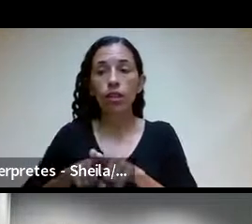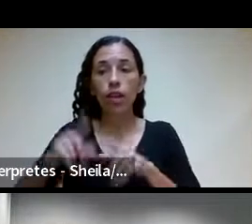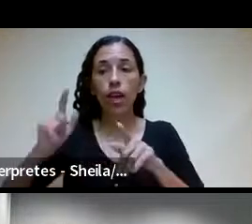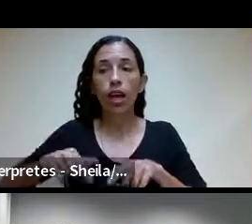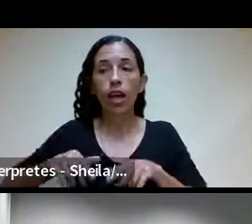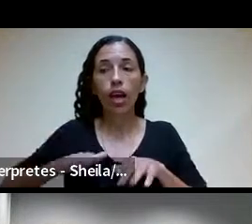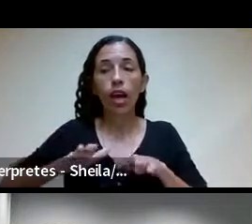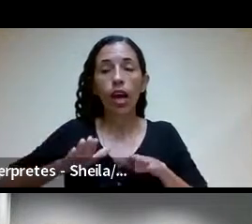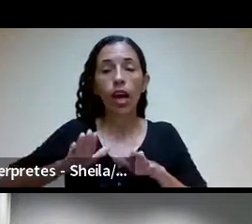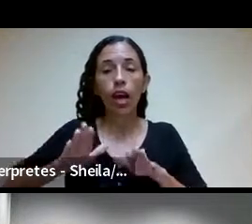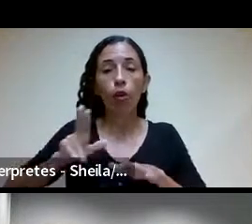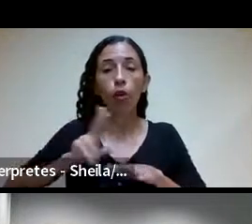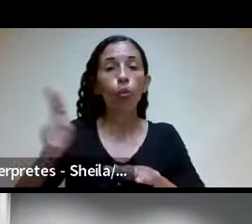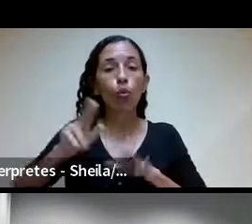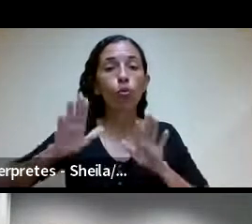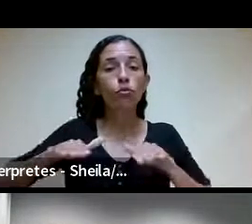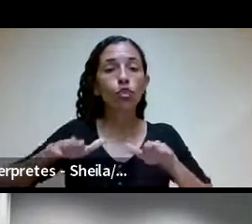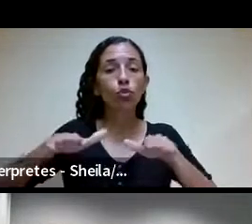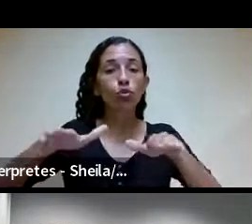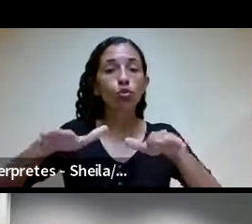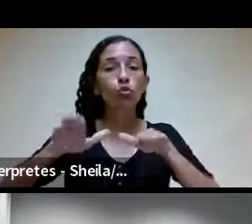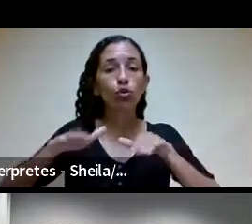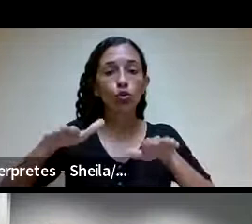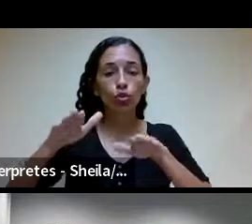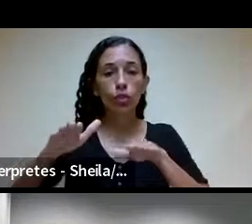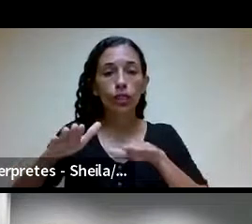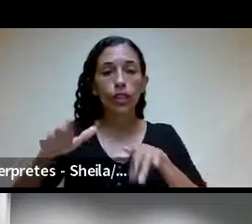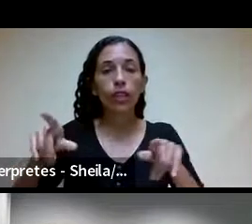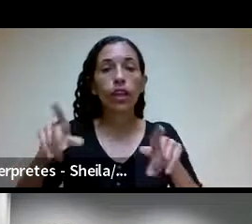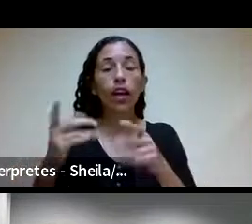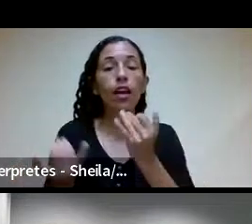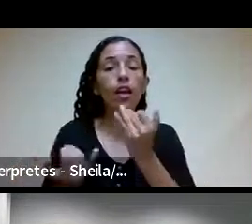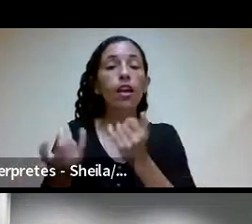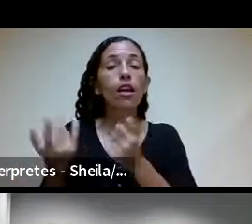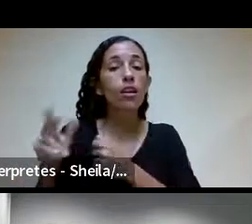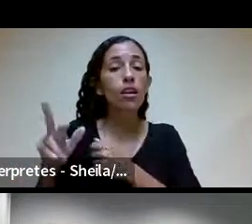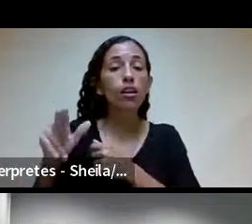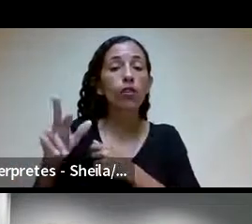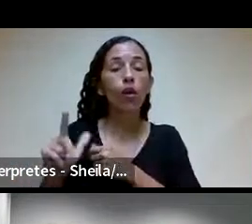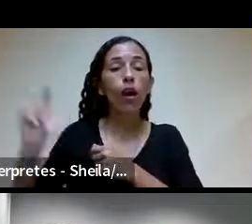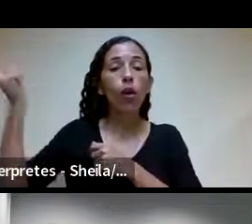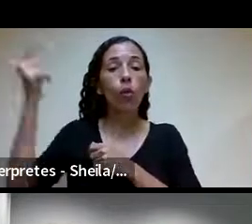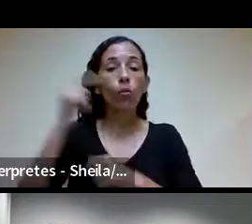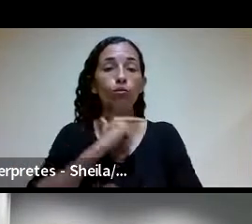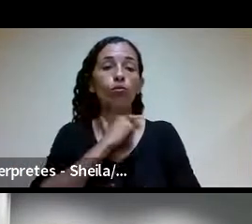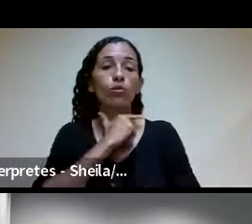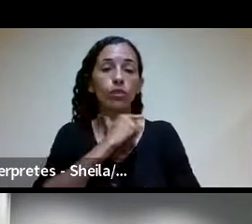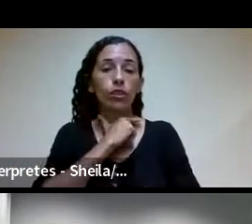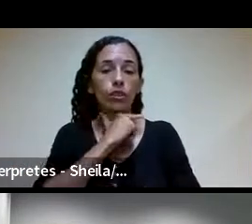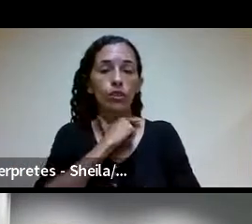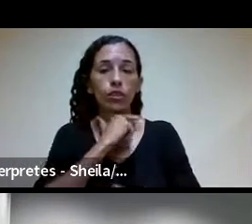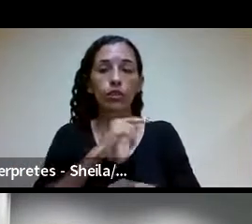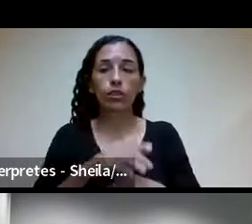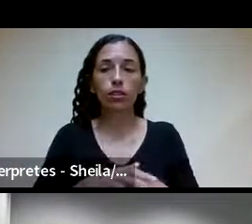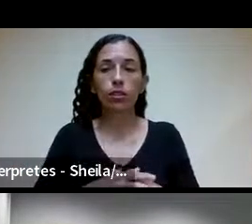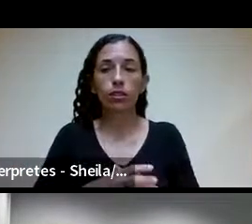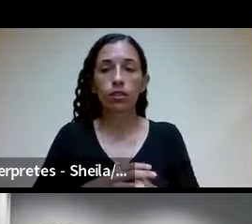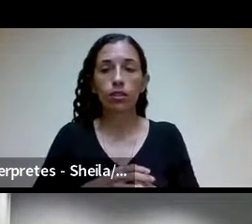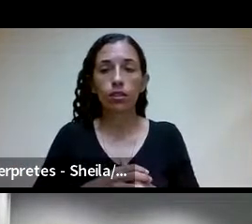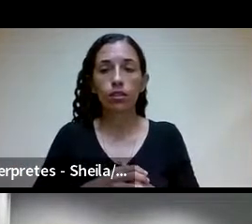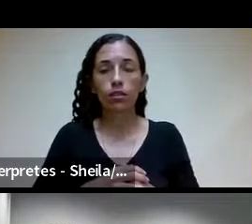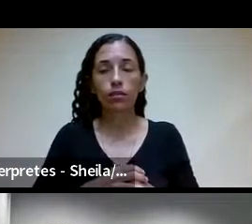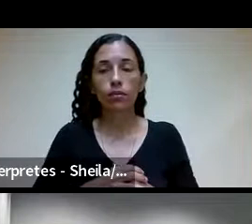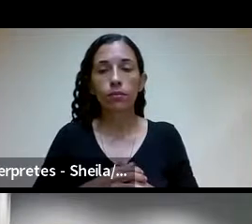mesmo cargo. E, por fim, a existência de contradições com a prova oral, relativamente à alegação defensiva de desistência da